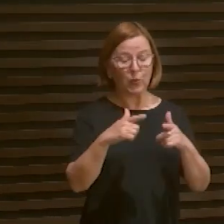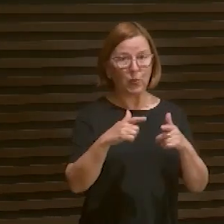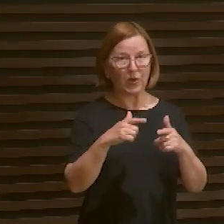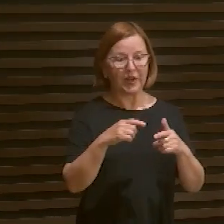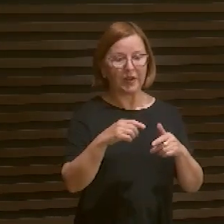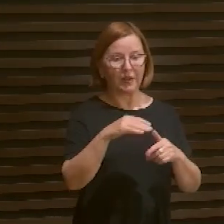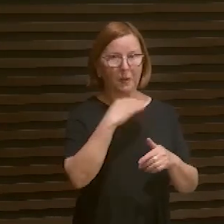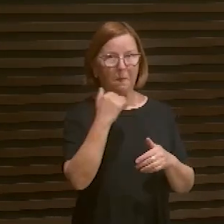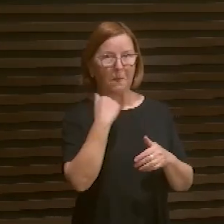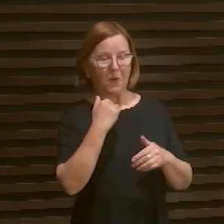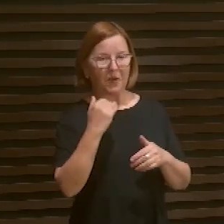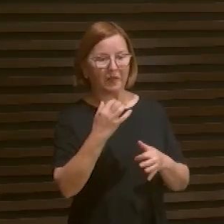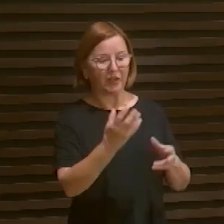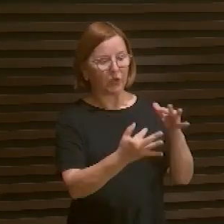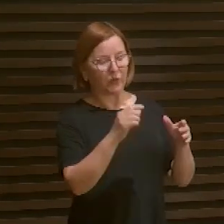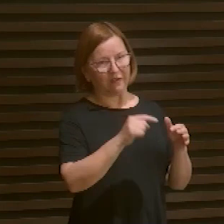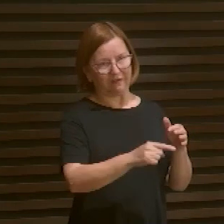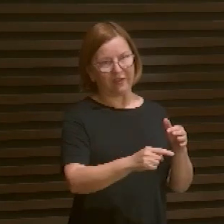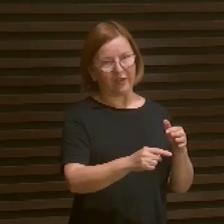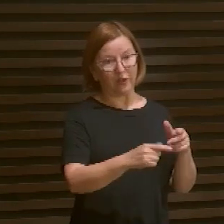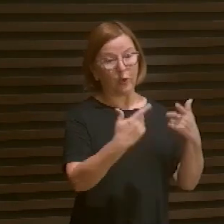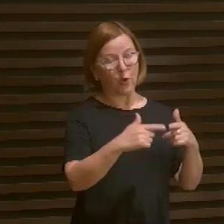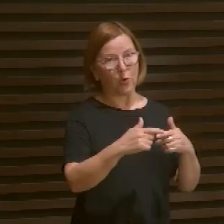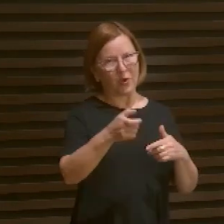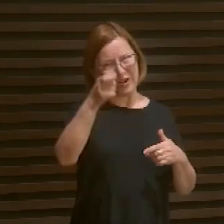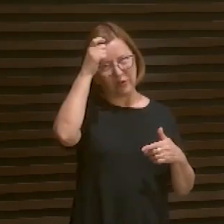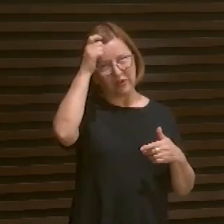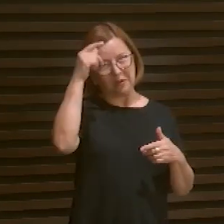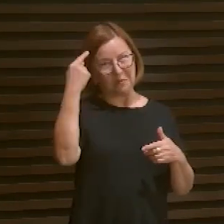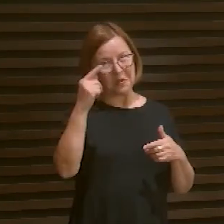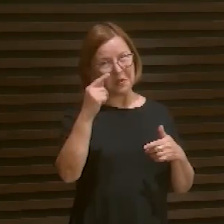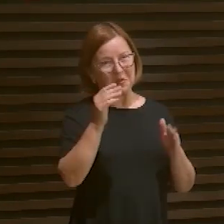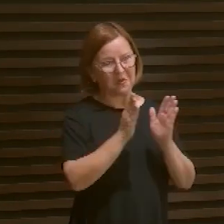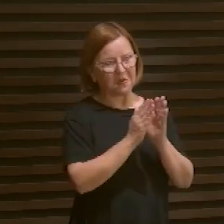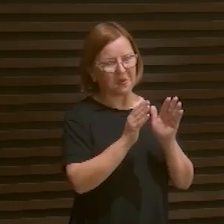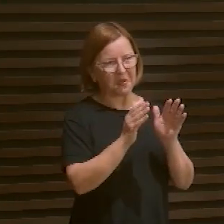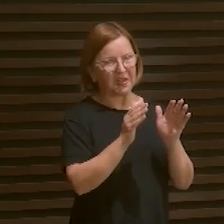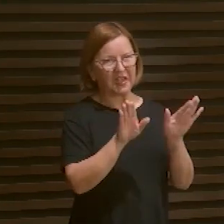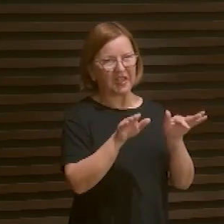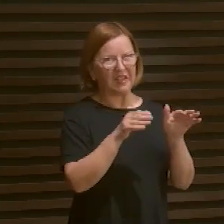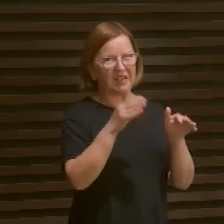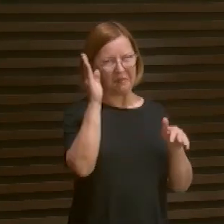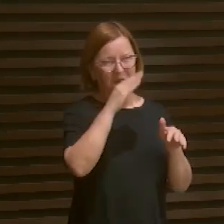inferno é o lugar do diabo e os seus anjos. Aqui tem uma diferença porque depois o Hades vai